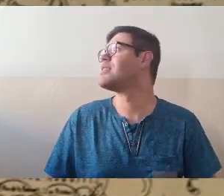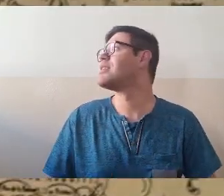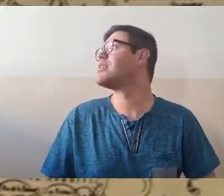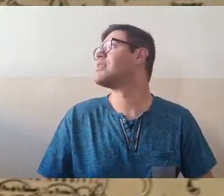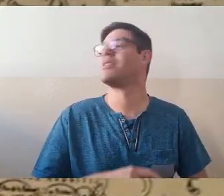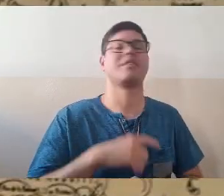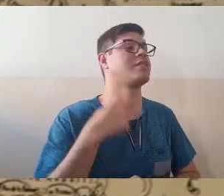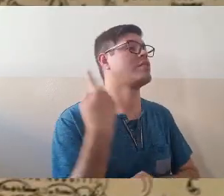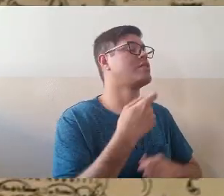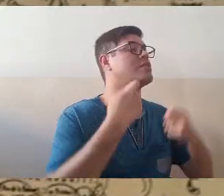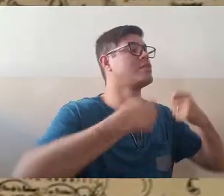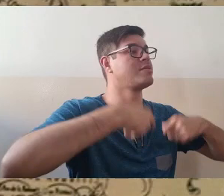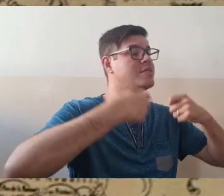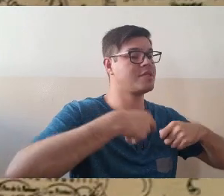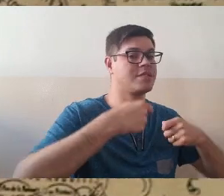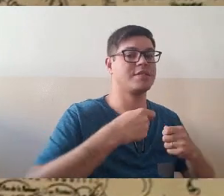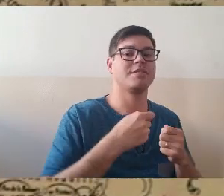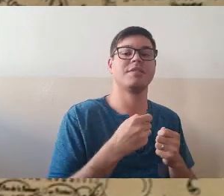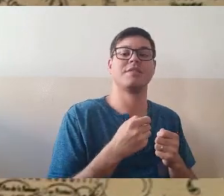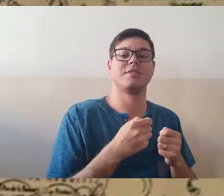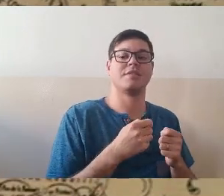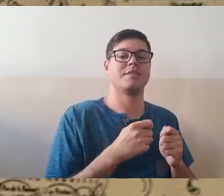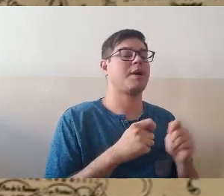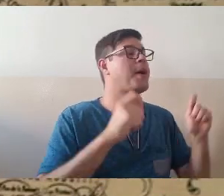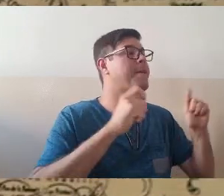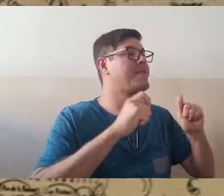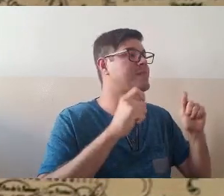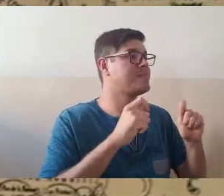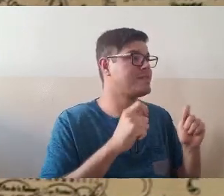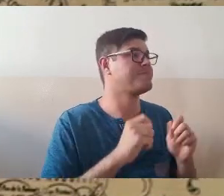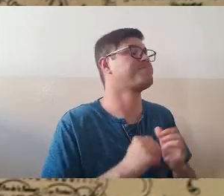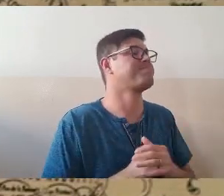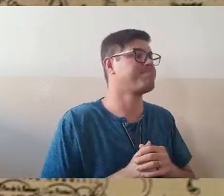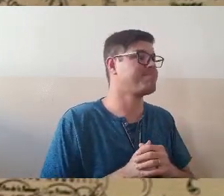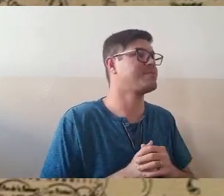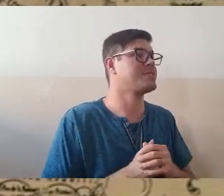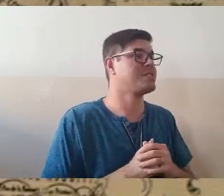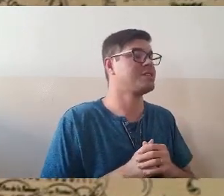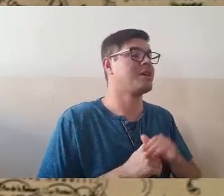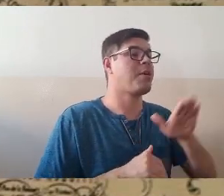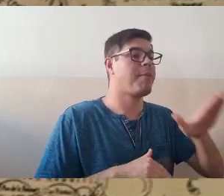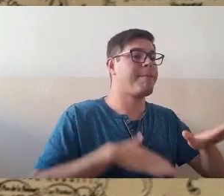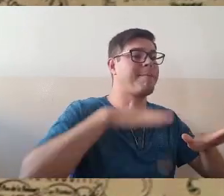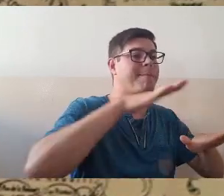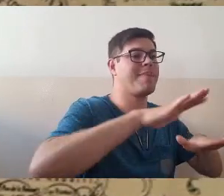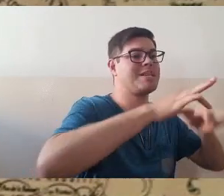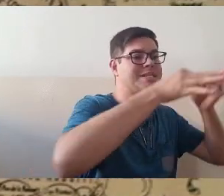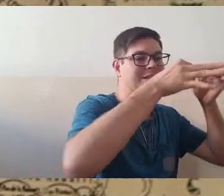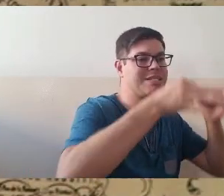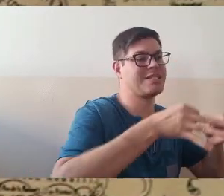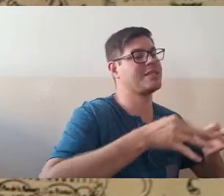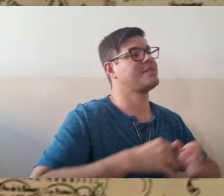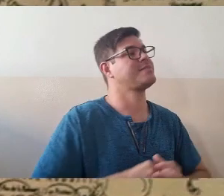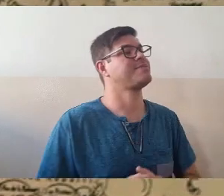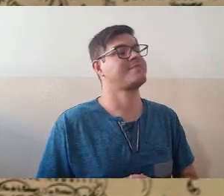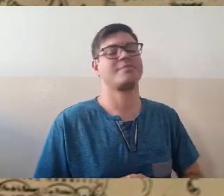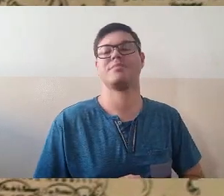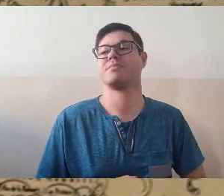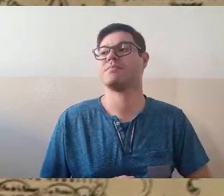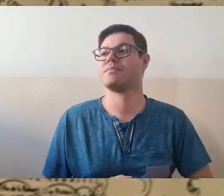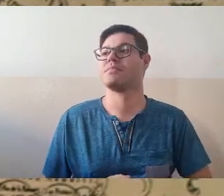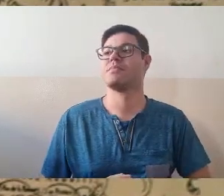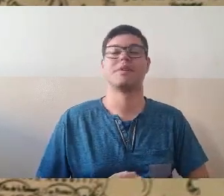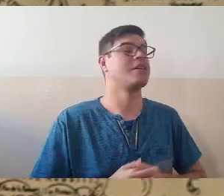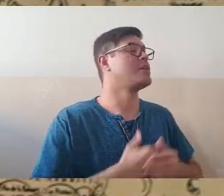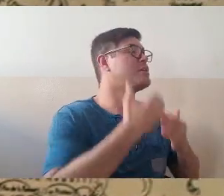acordo com a capacidade dele, né? Dá o passo mais longo que a perna. Não dá. Eu agradeço, viu, Gil? Desculpe